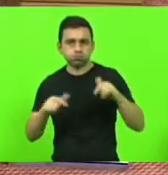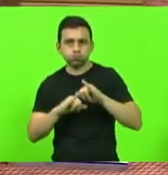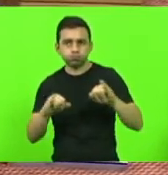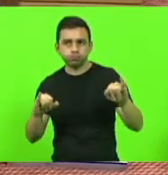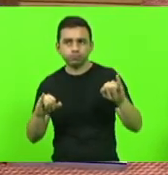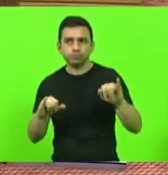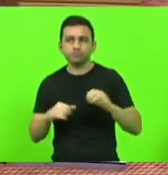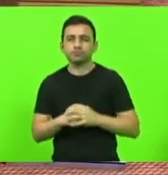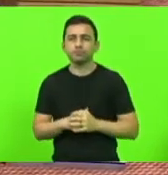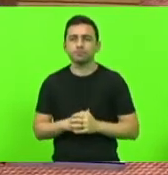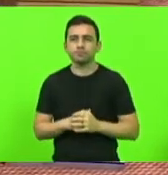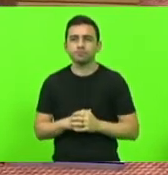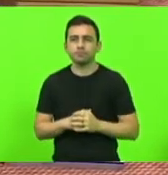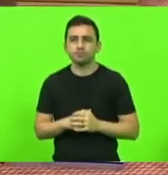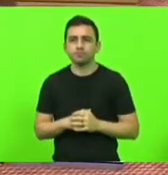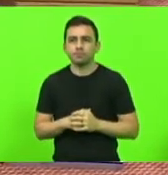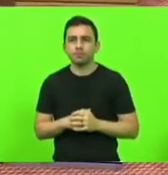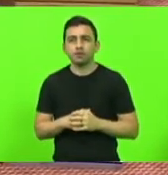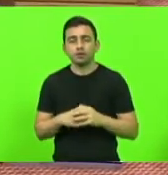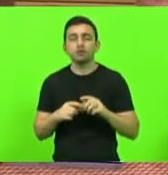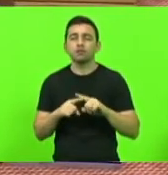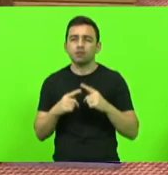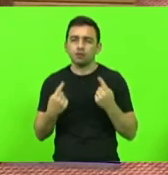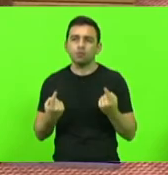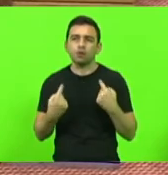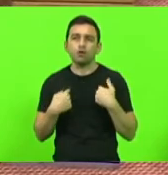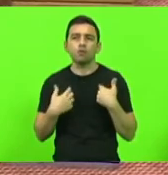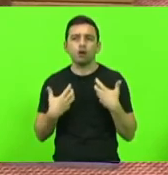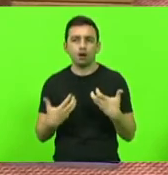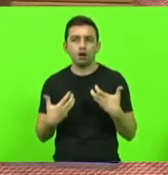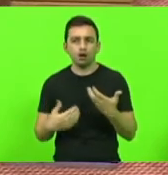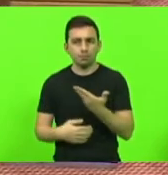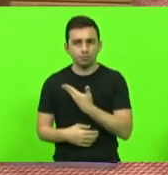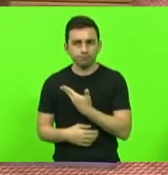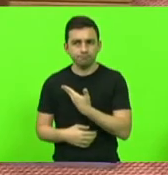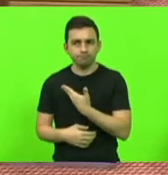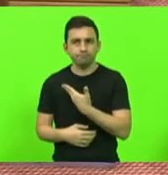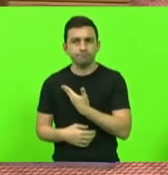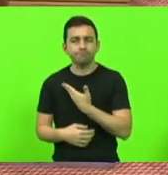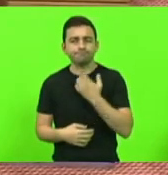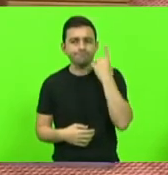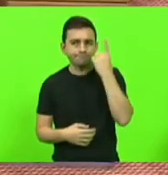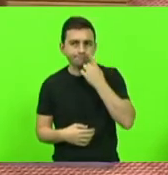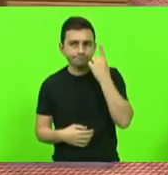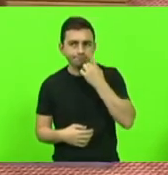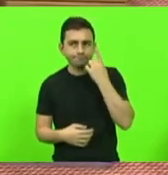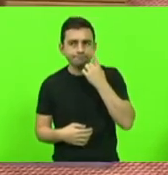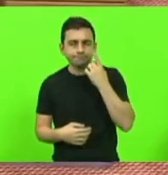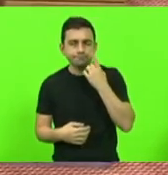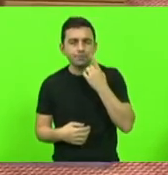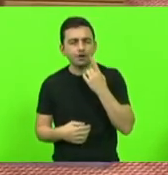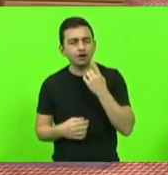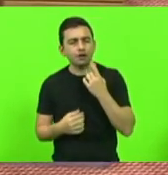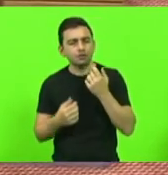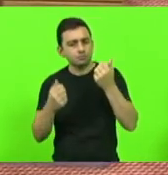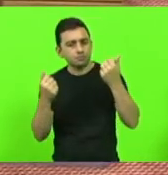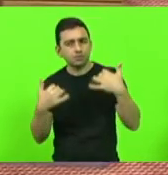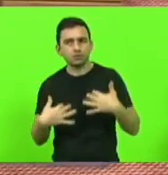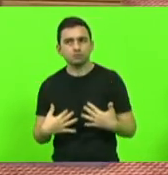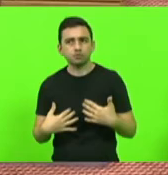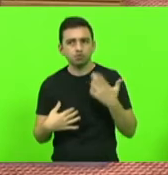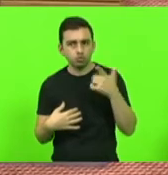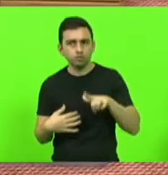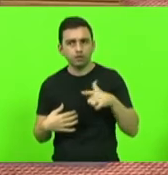mulher, penso eu. Então, eu quero, como colega, como parlamentar, lhe estender mais uma vez a